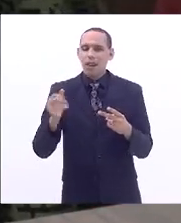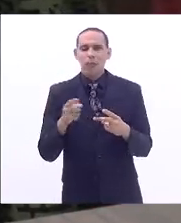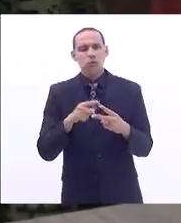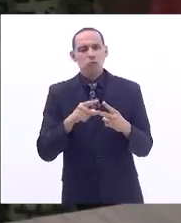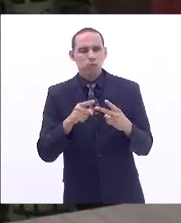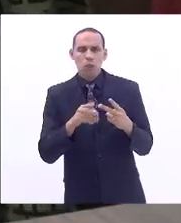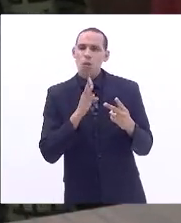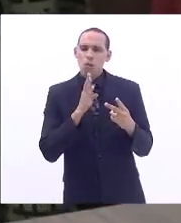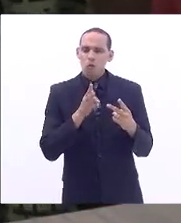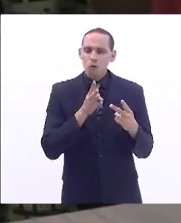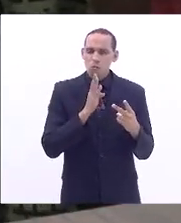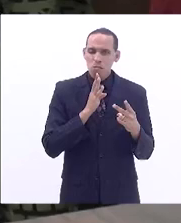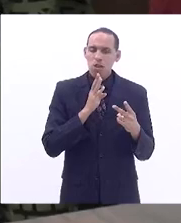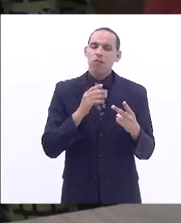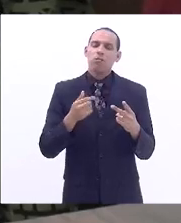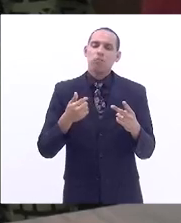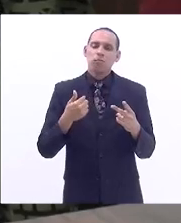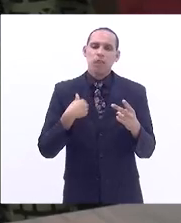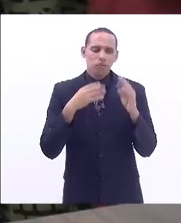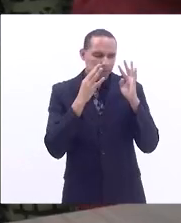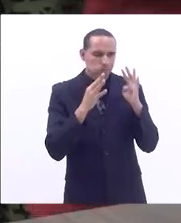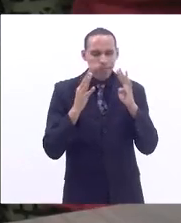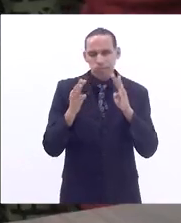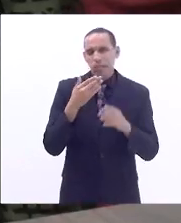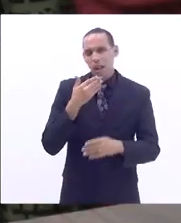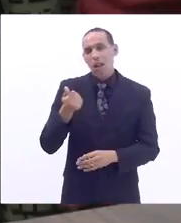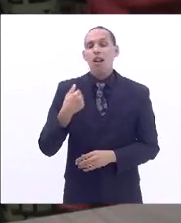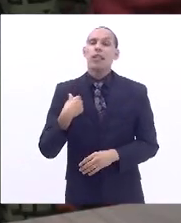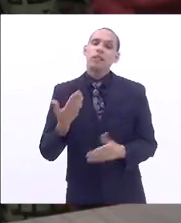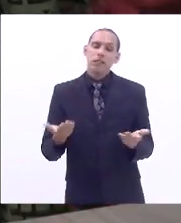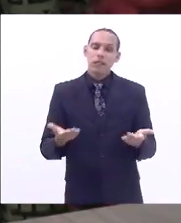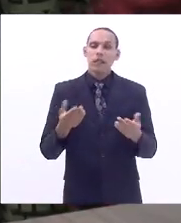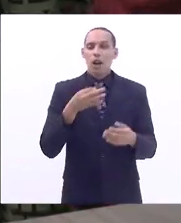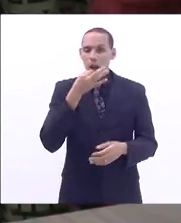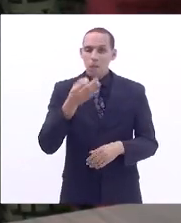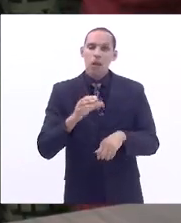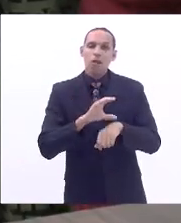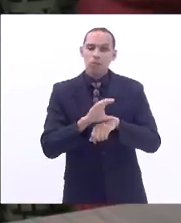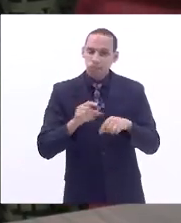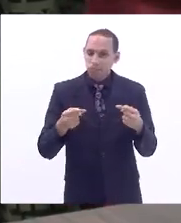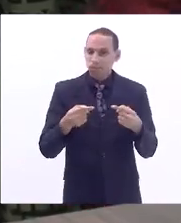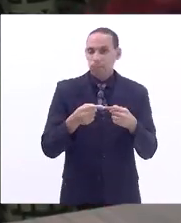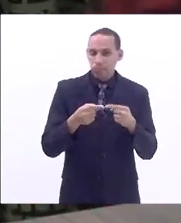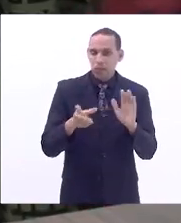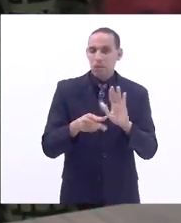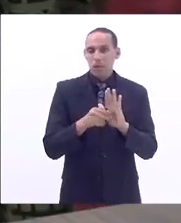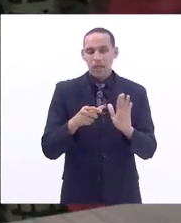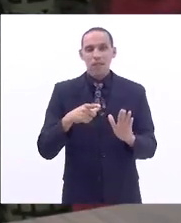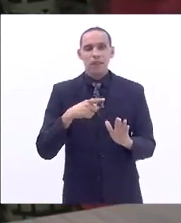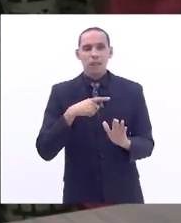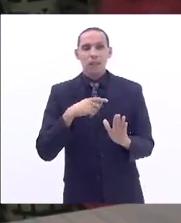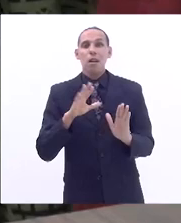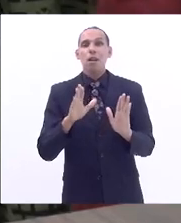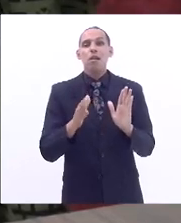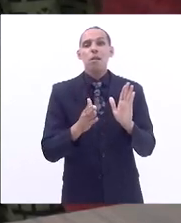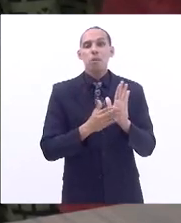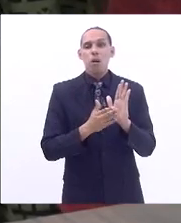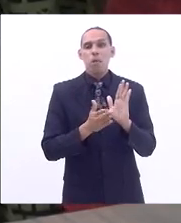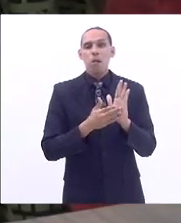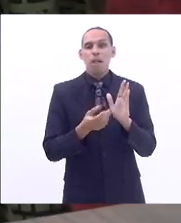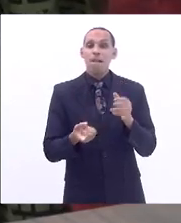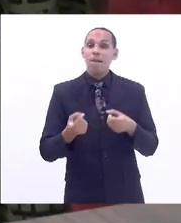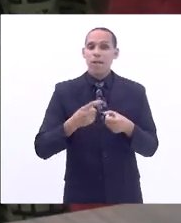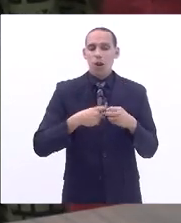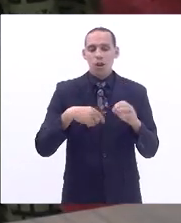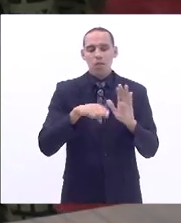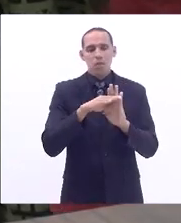o meu aparecer nossa ela deve eu tô indo é condicionalidade com emendas com a proposta que só retorna em Pauta